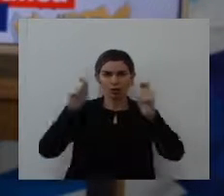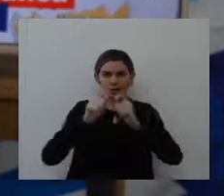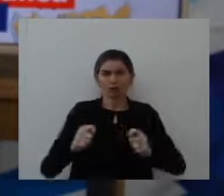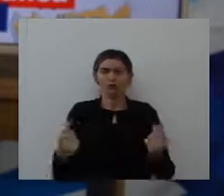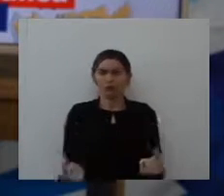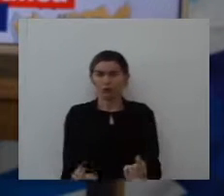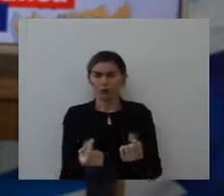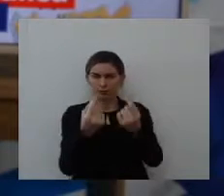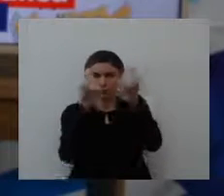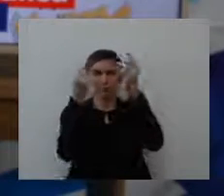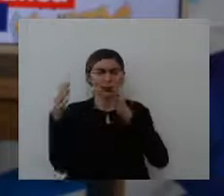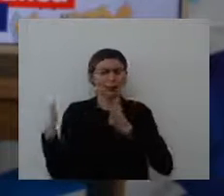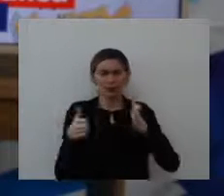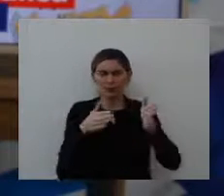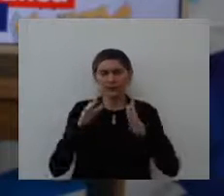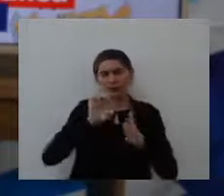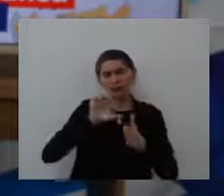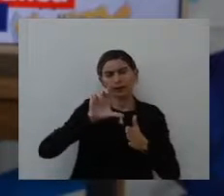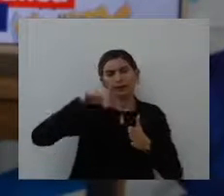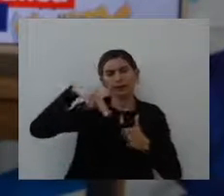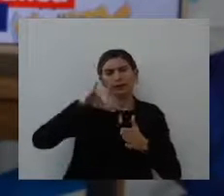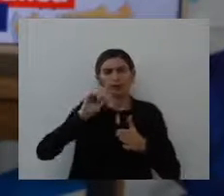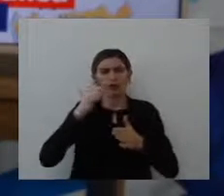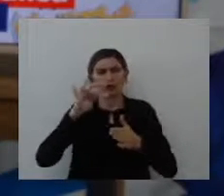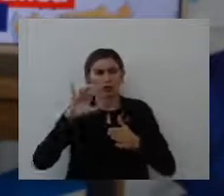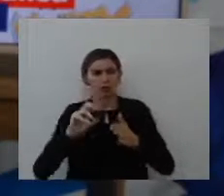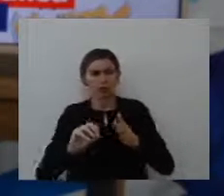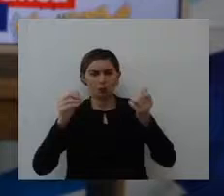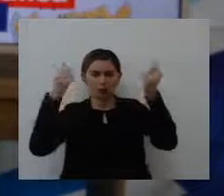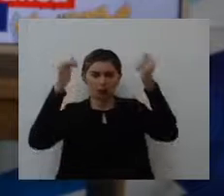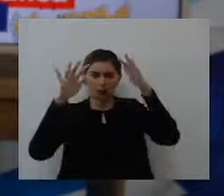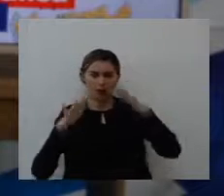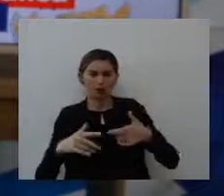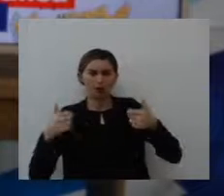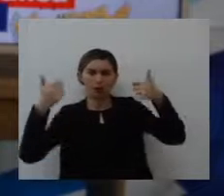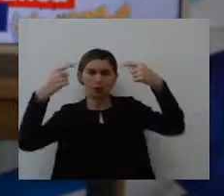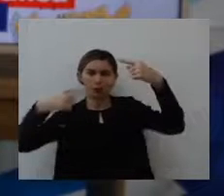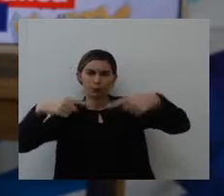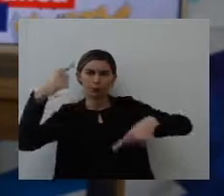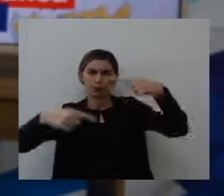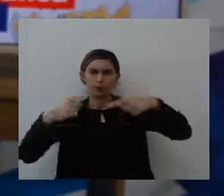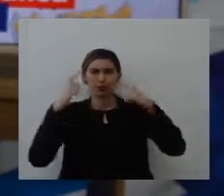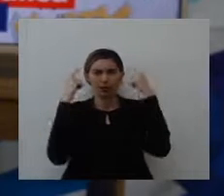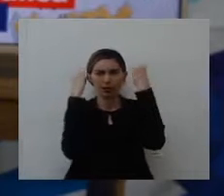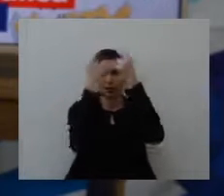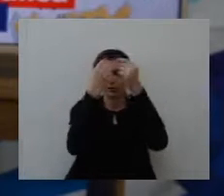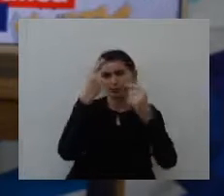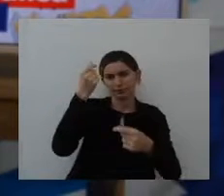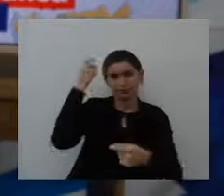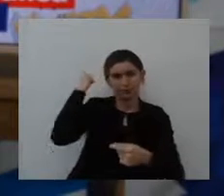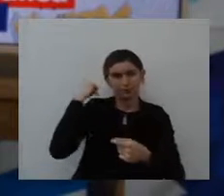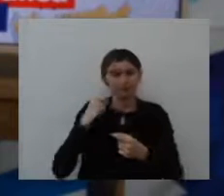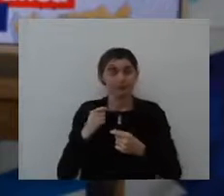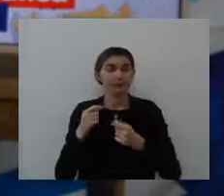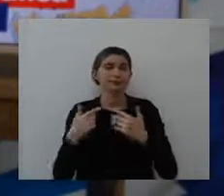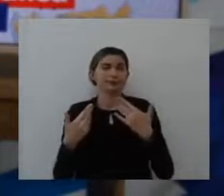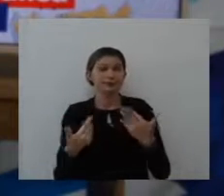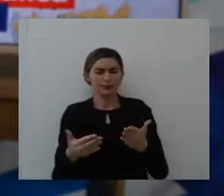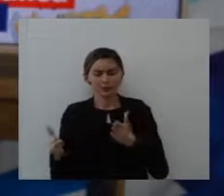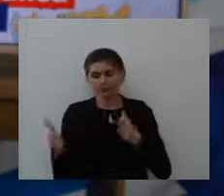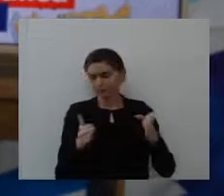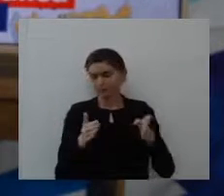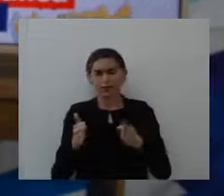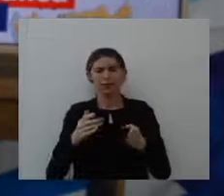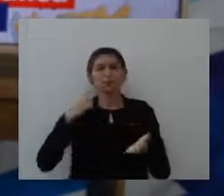econômico, o período helenístico será de decadência política na Grécia Antiga. Tá bem? E esse período